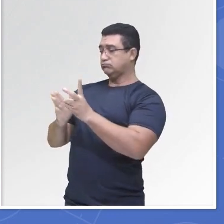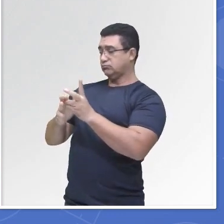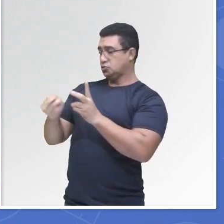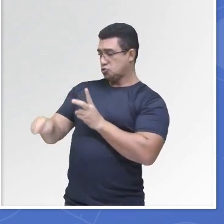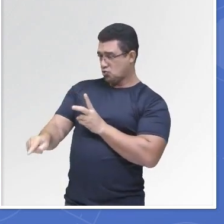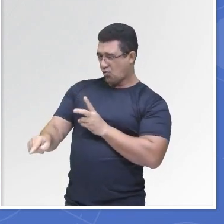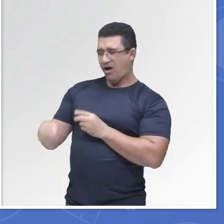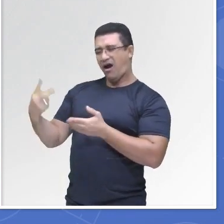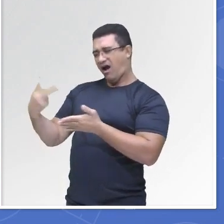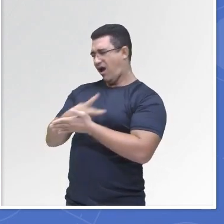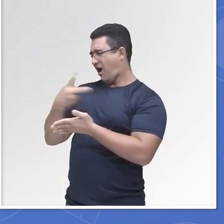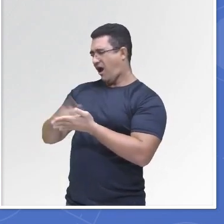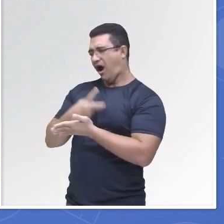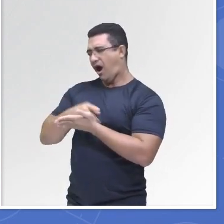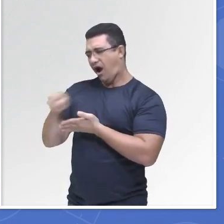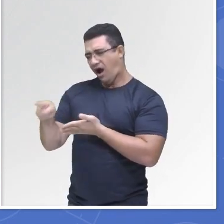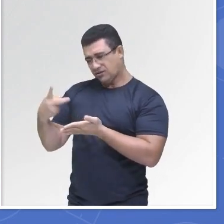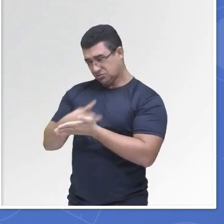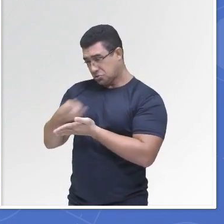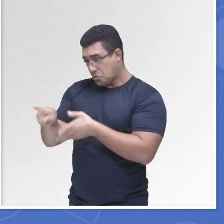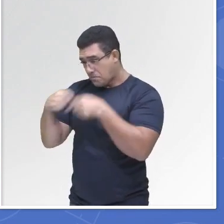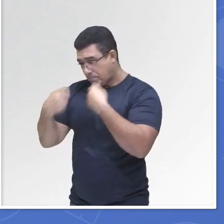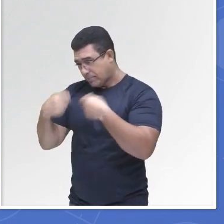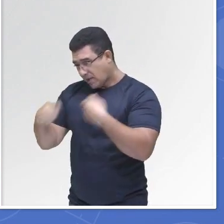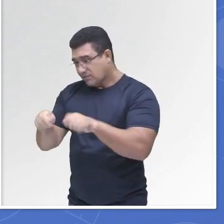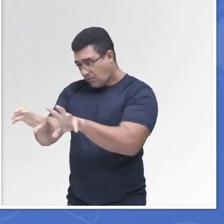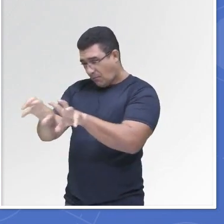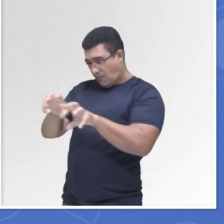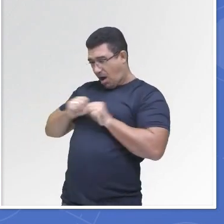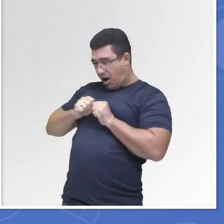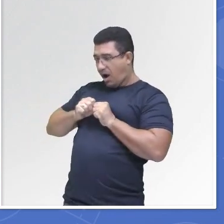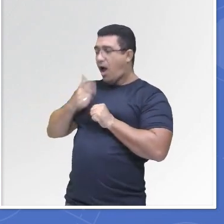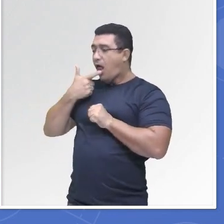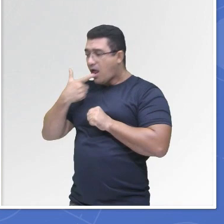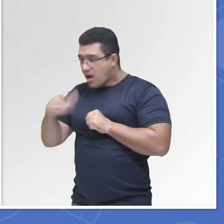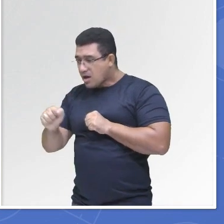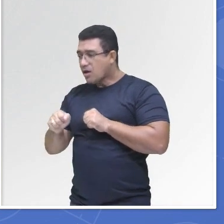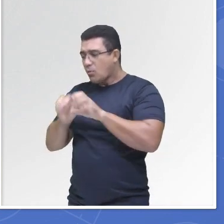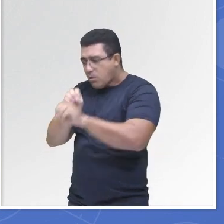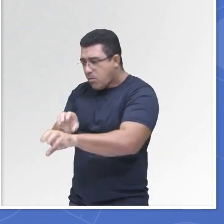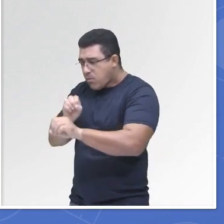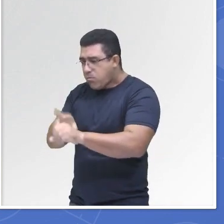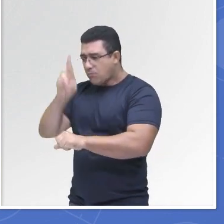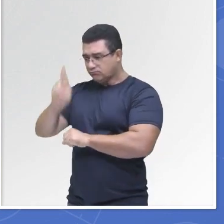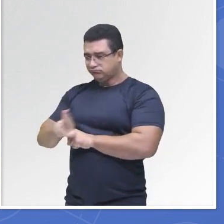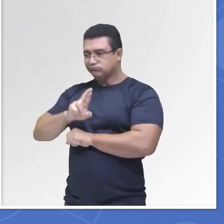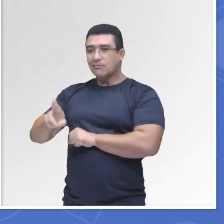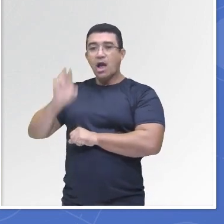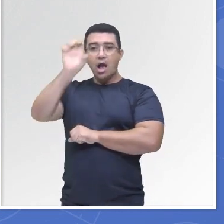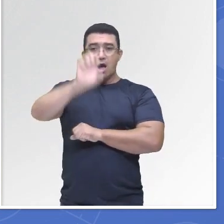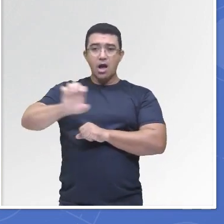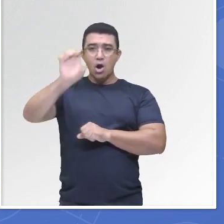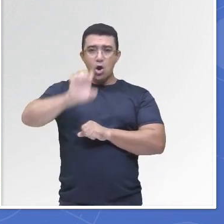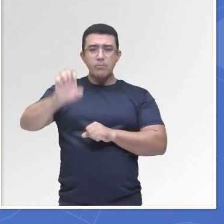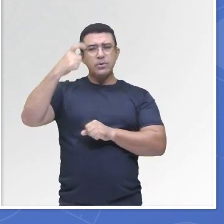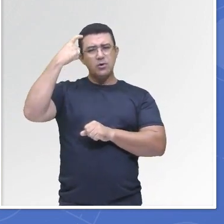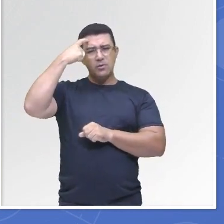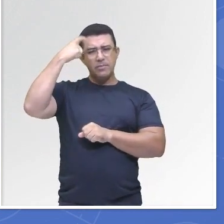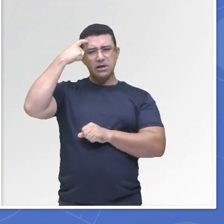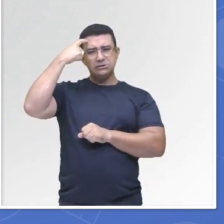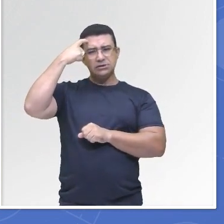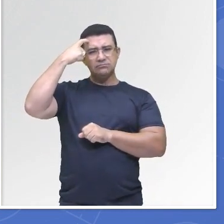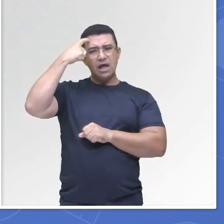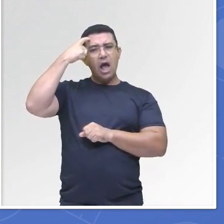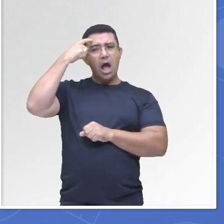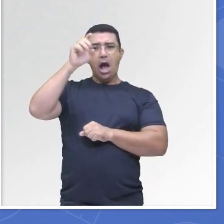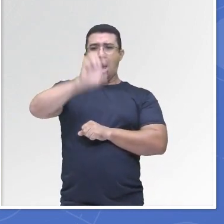estava toda errada, que eles precisavam ser civilizados. O europeu tinha essa ideia de que ele era